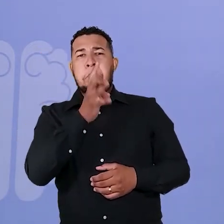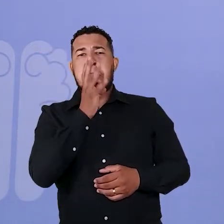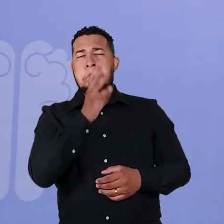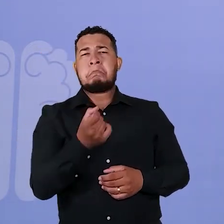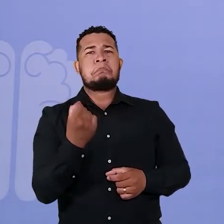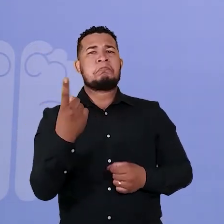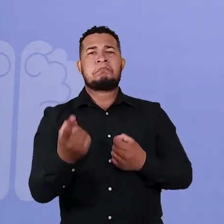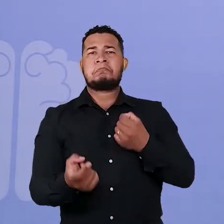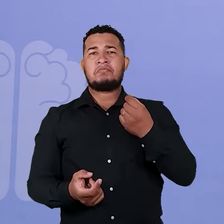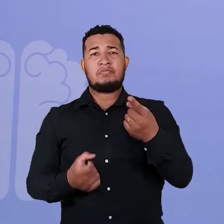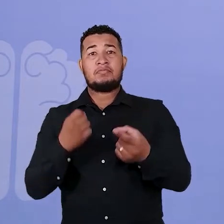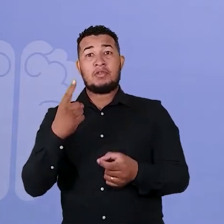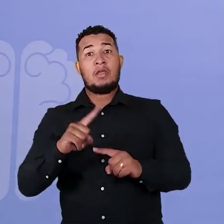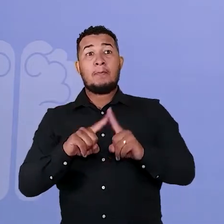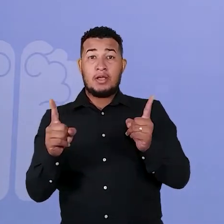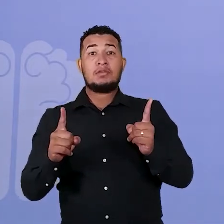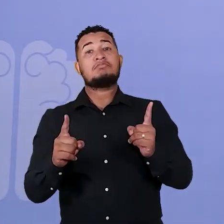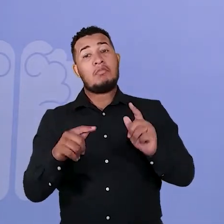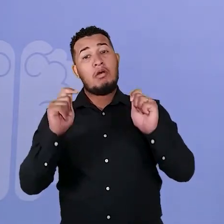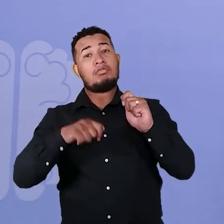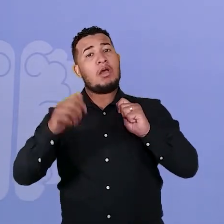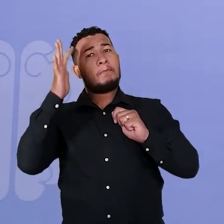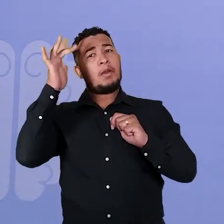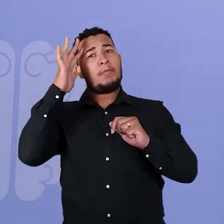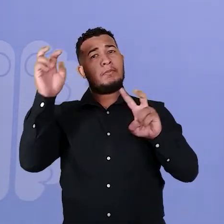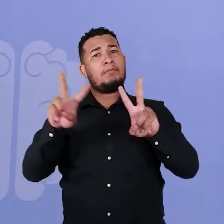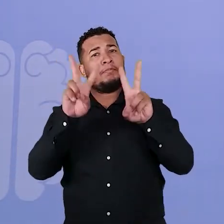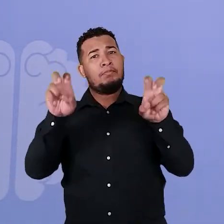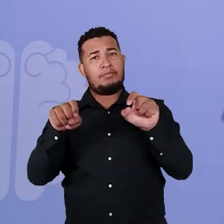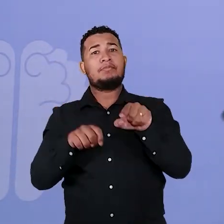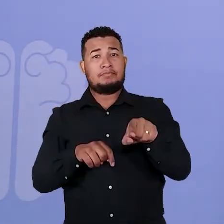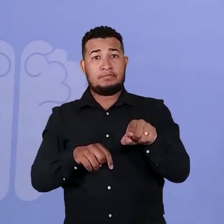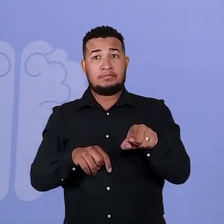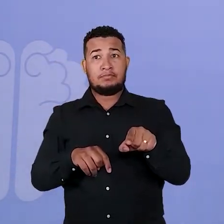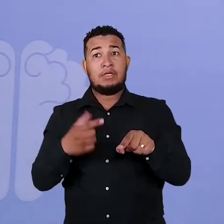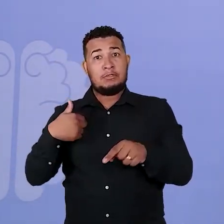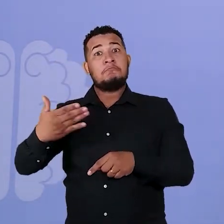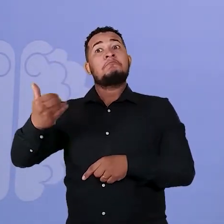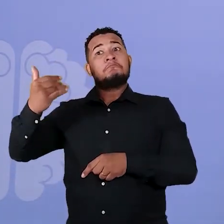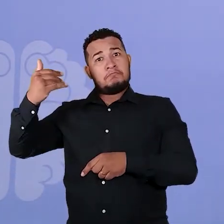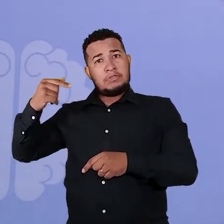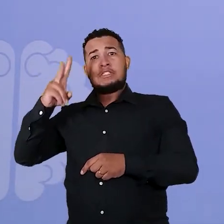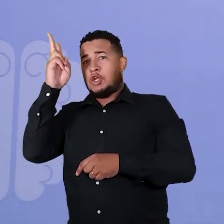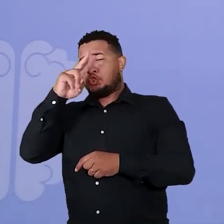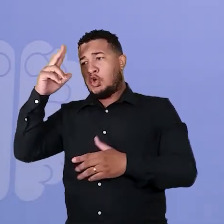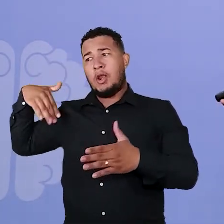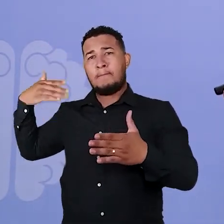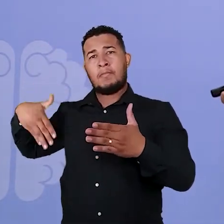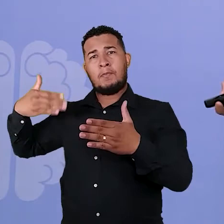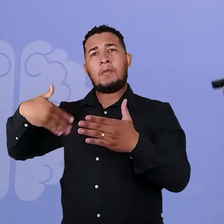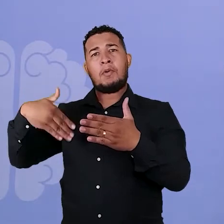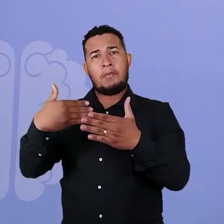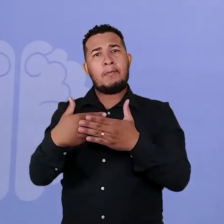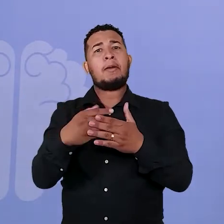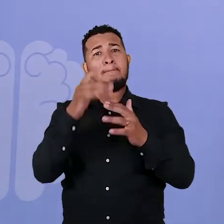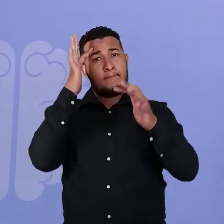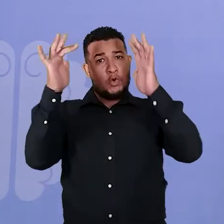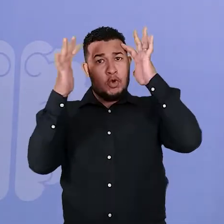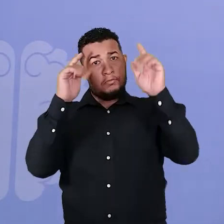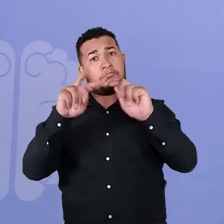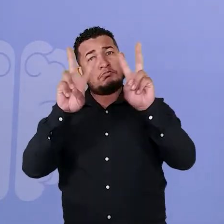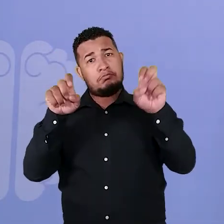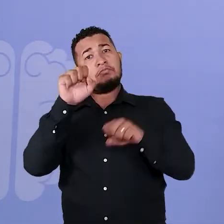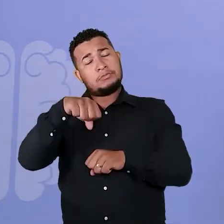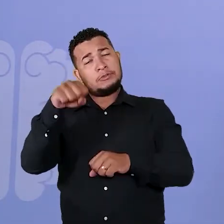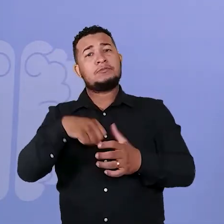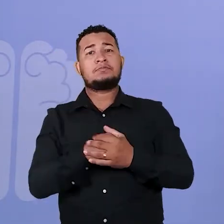pessoas questionam ela, mas ela pode ser problematizada e ela foi problematizada ao longo da história de